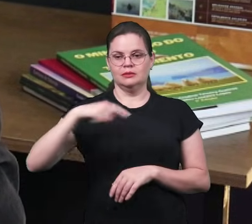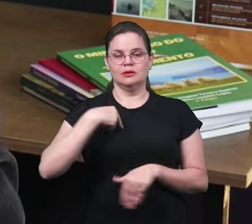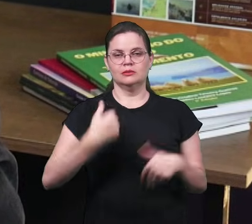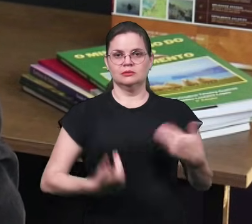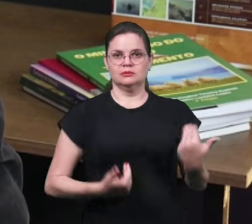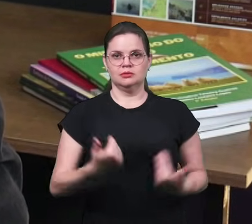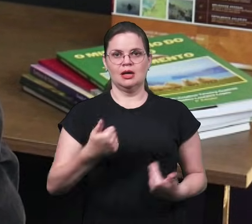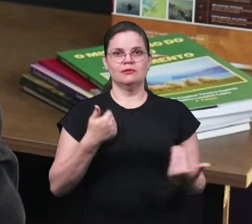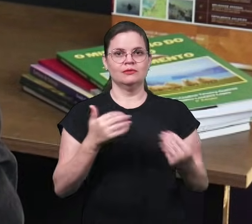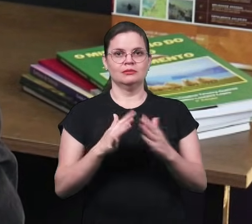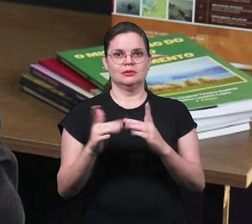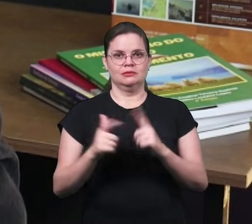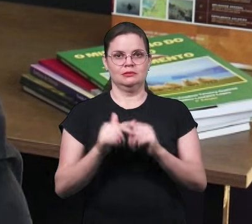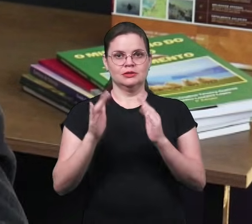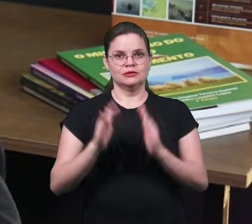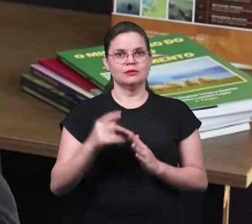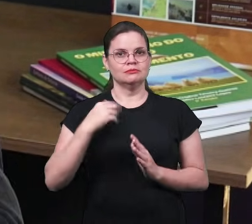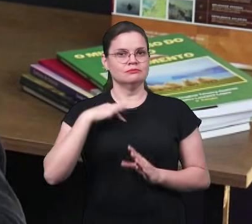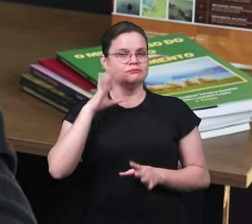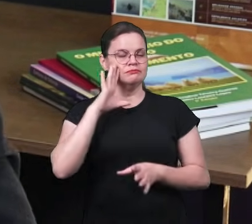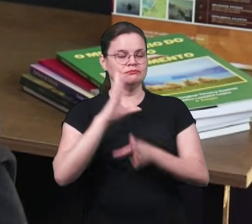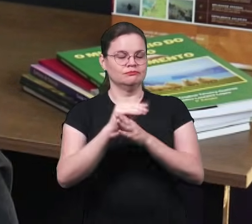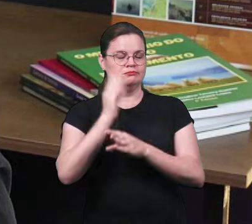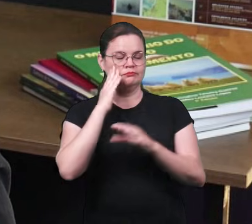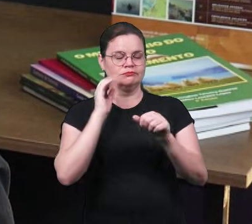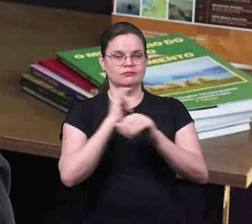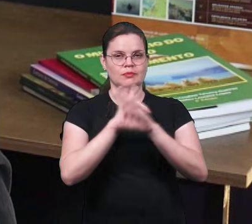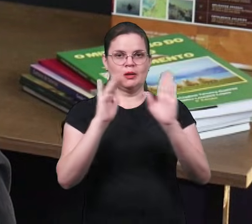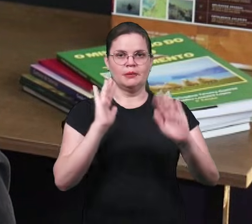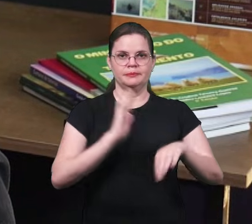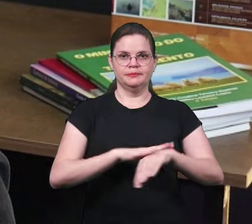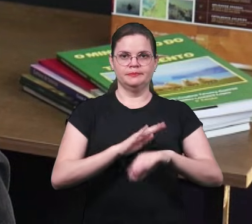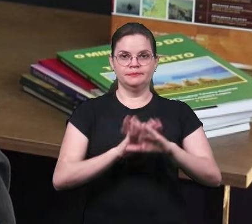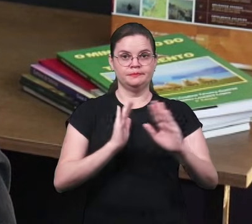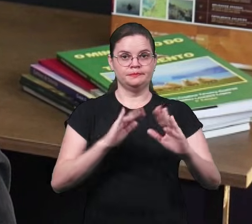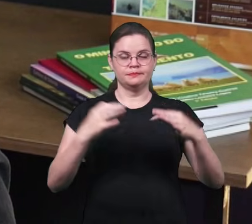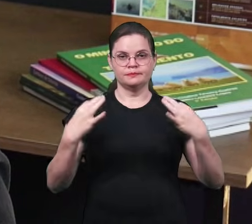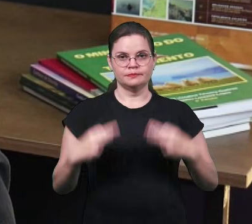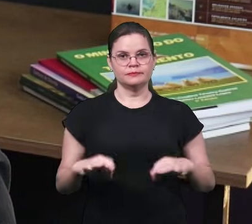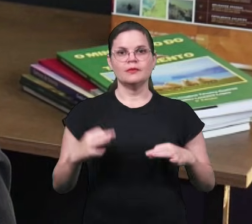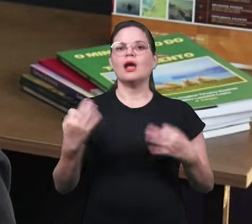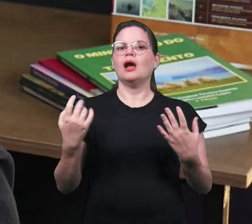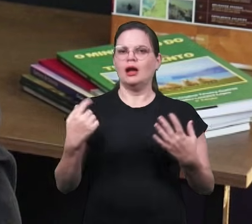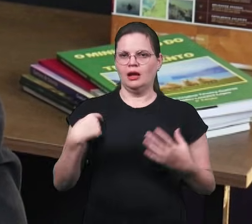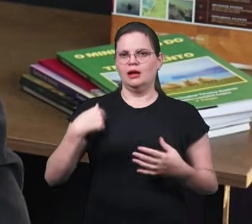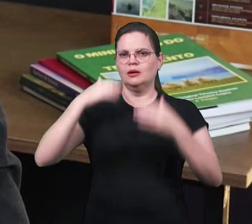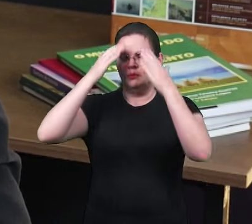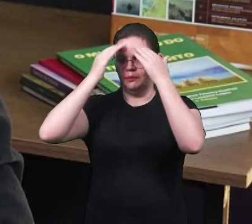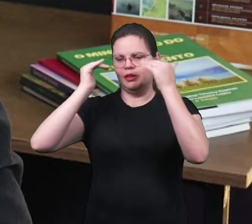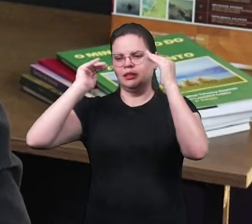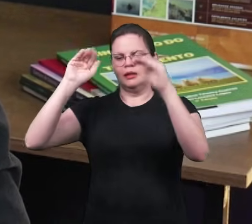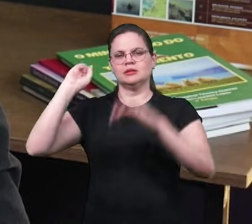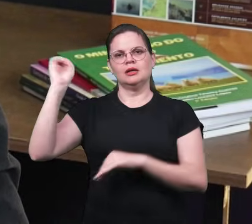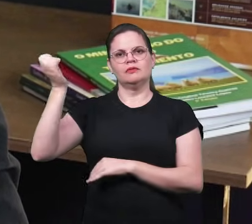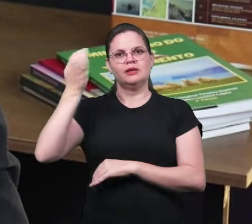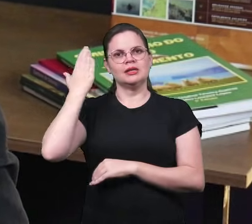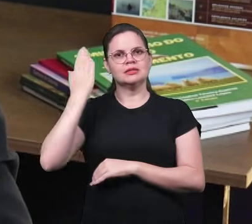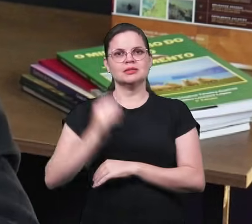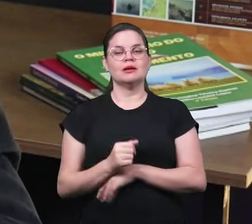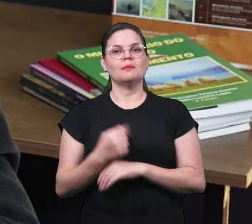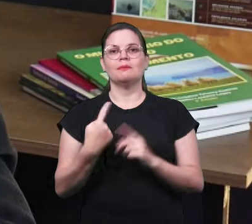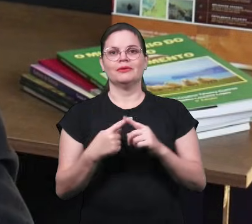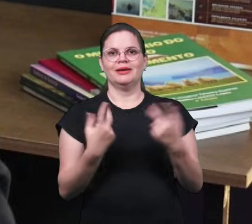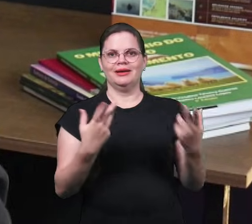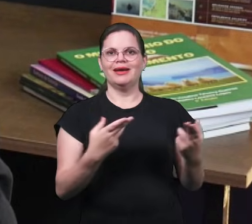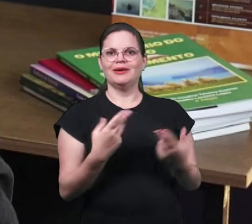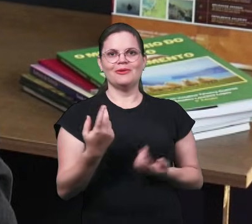vitoriosa, né, que discerne o momento, ela se apropria dessa revelação, porque Jétro foi embora. Sim.